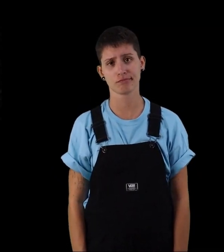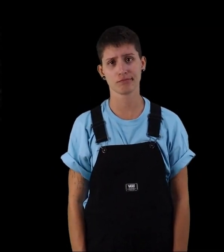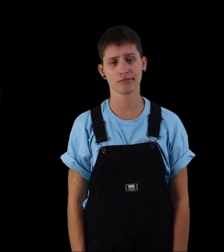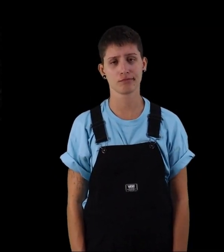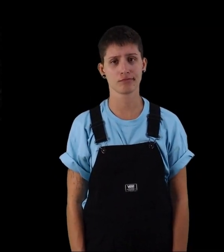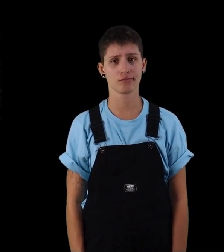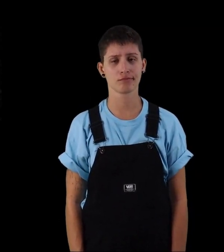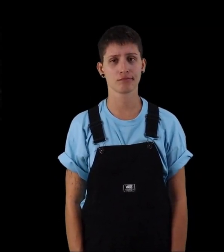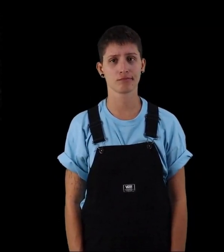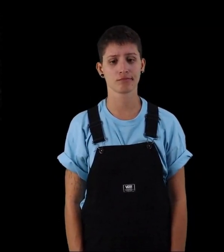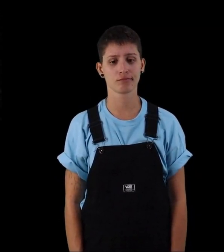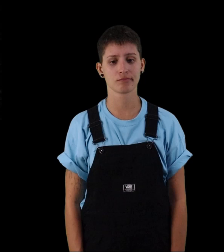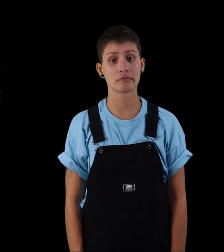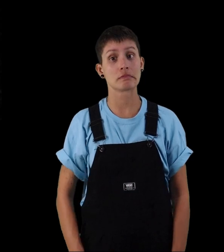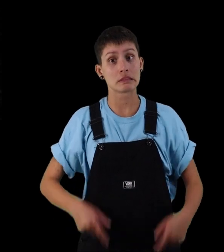sabão.